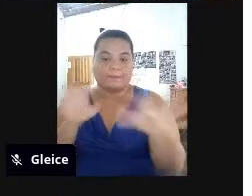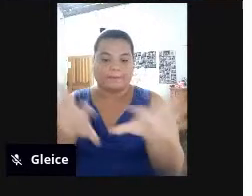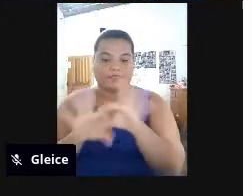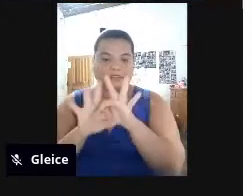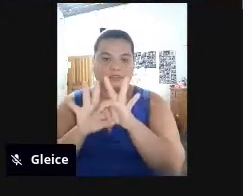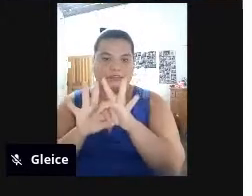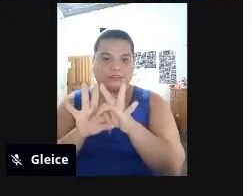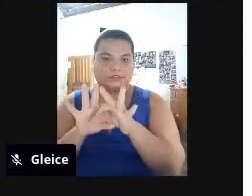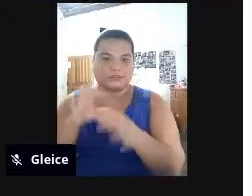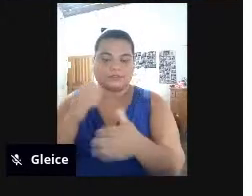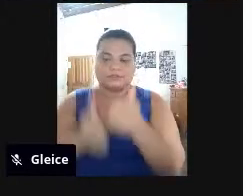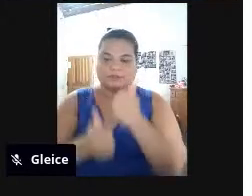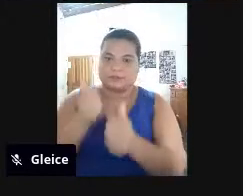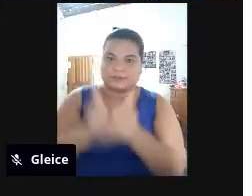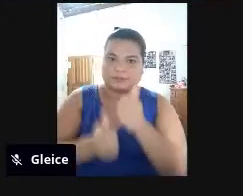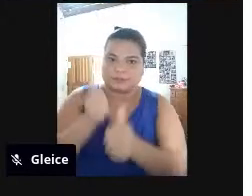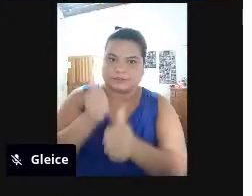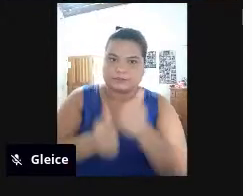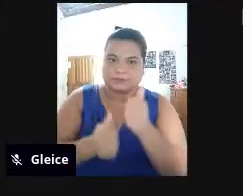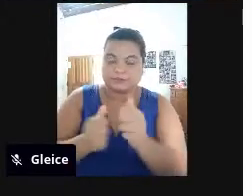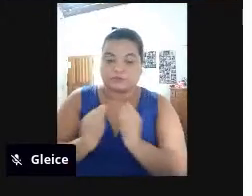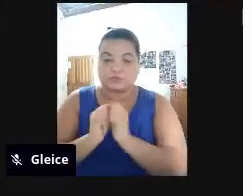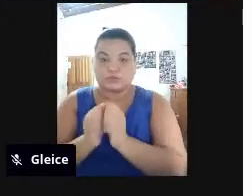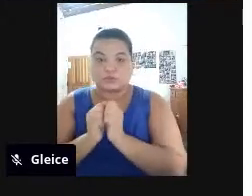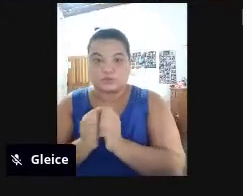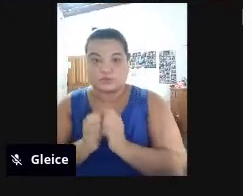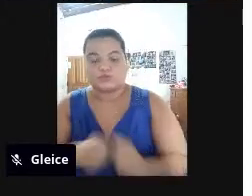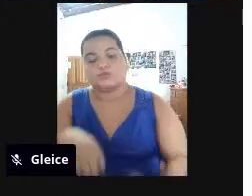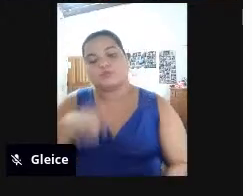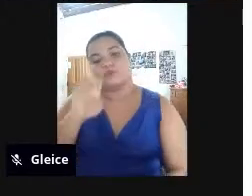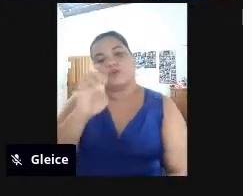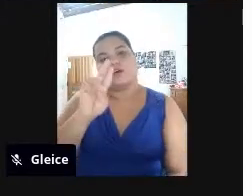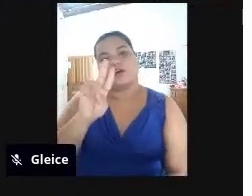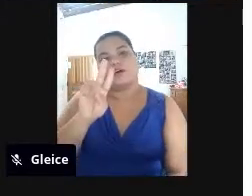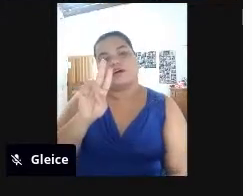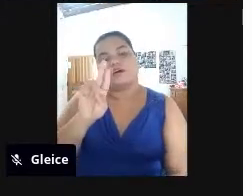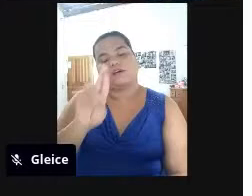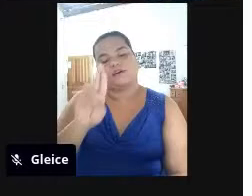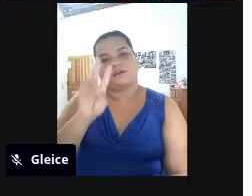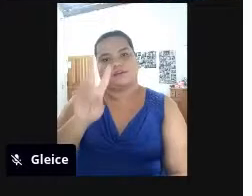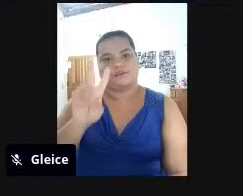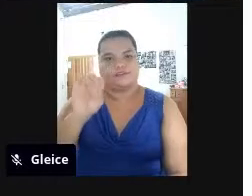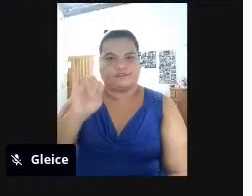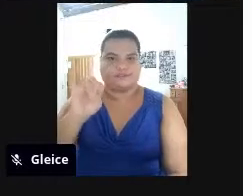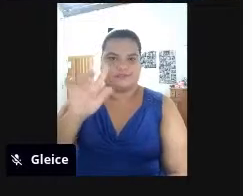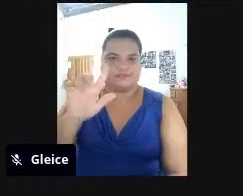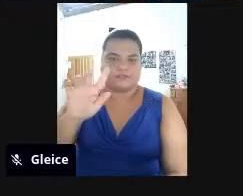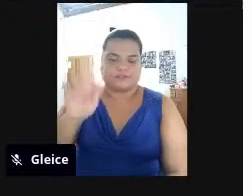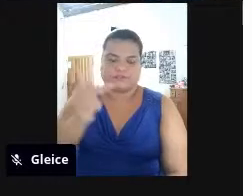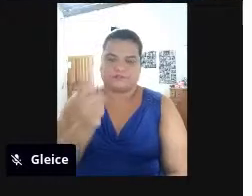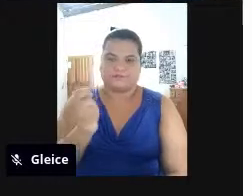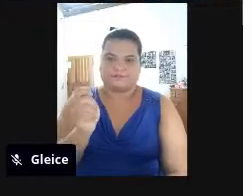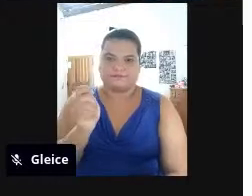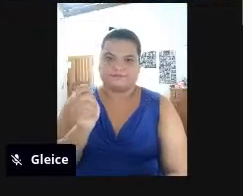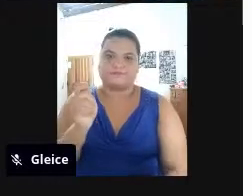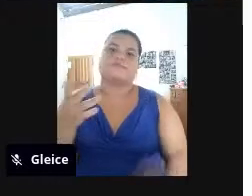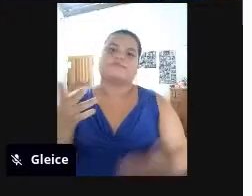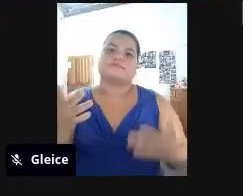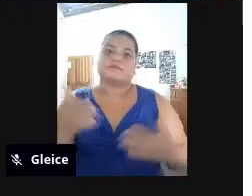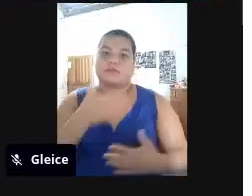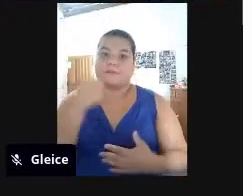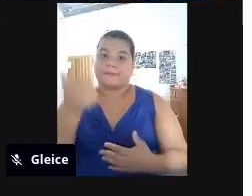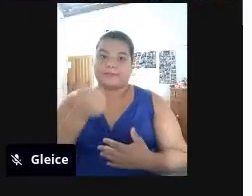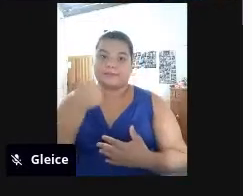do arroz com a proteína da ervilha, a gente tem uma melhora nesse perfil de aminoácidos, principalmente da